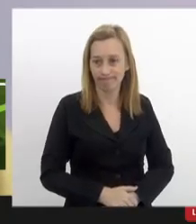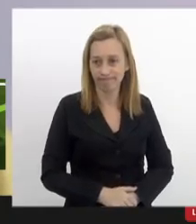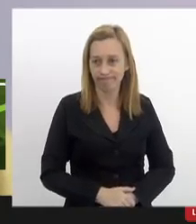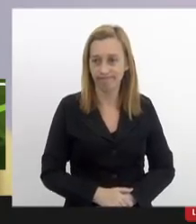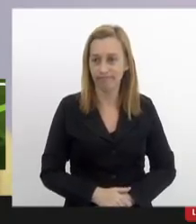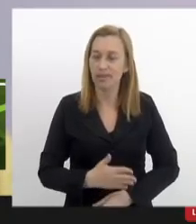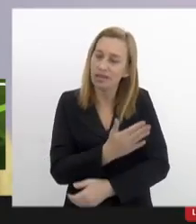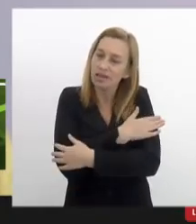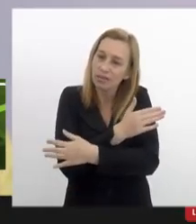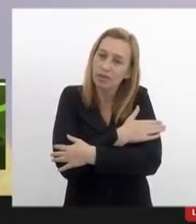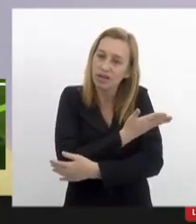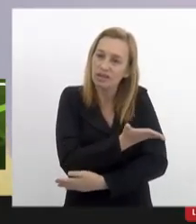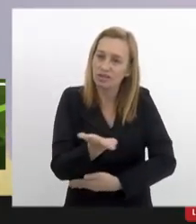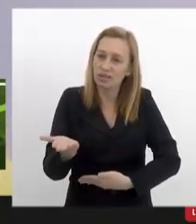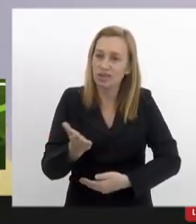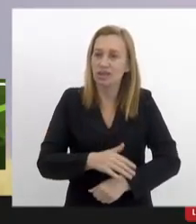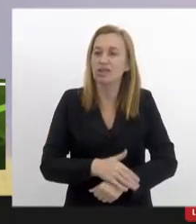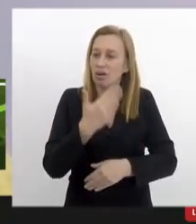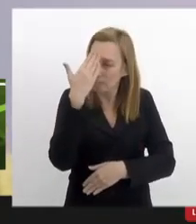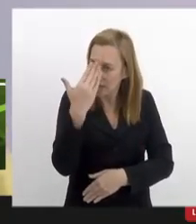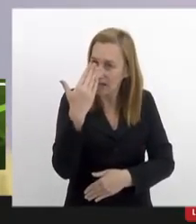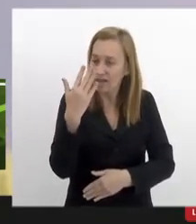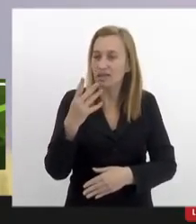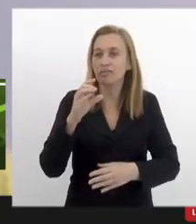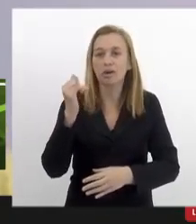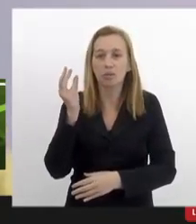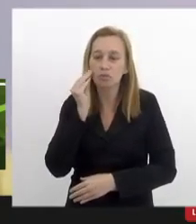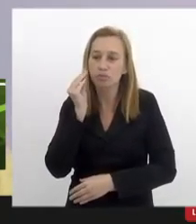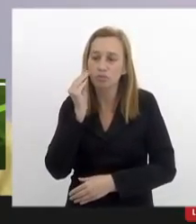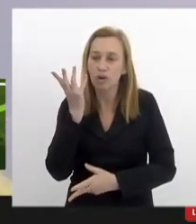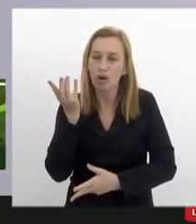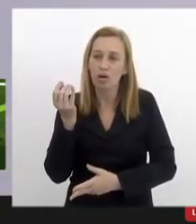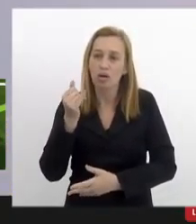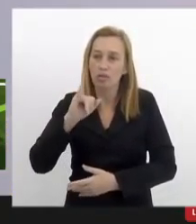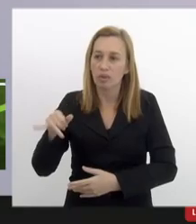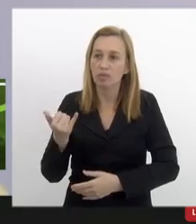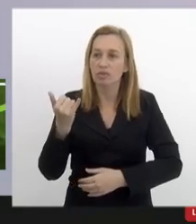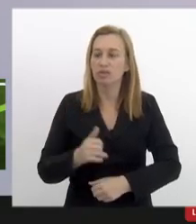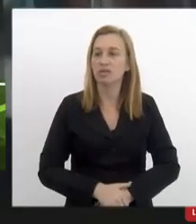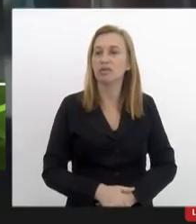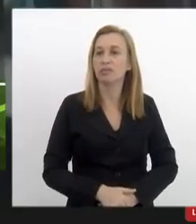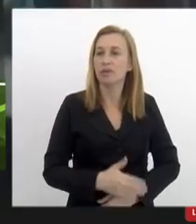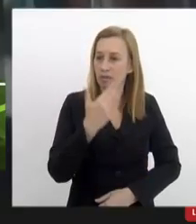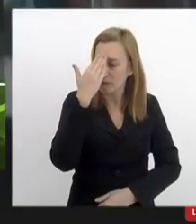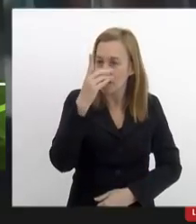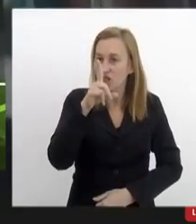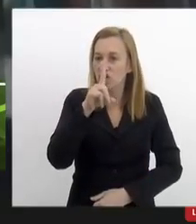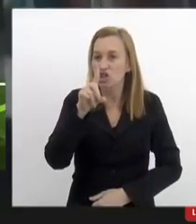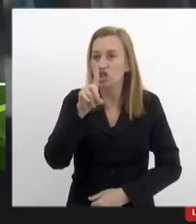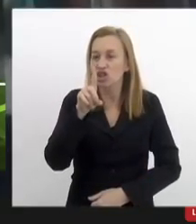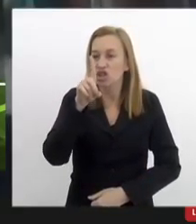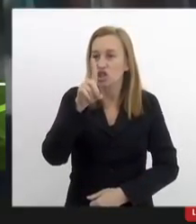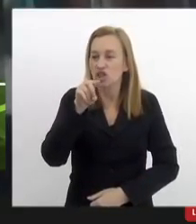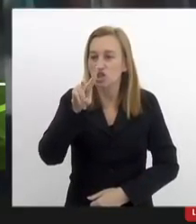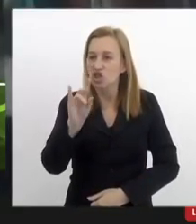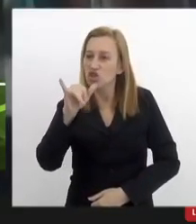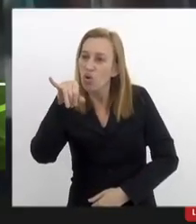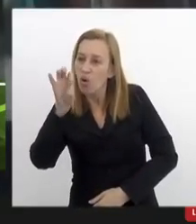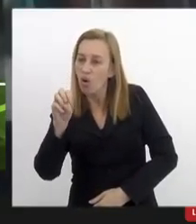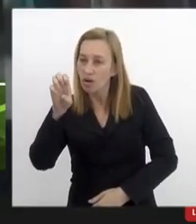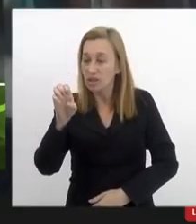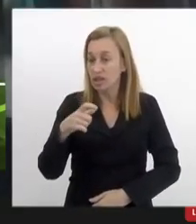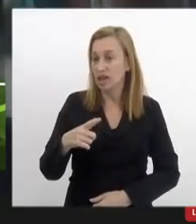aqui um abraço a todos e muito obrigada pela oportunidade. Obrigado, Dione. O Dione, por exemplo, lá na